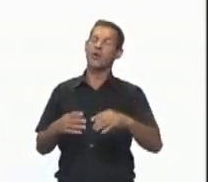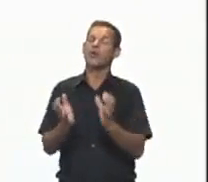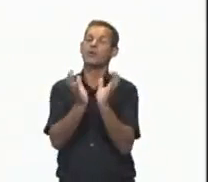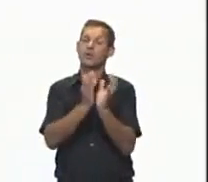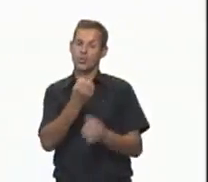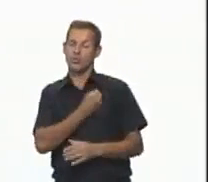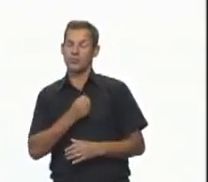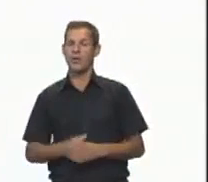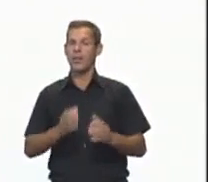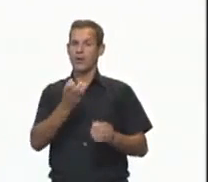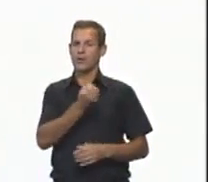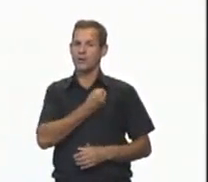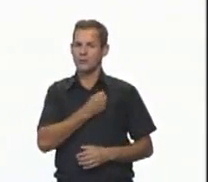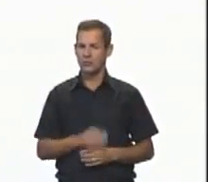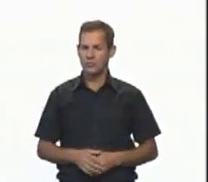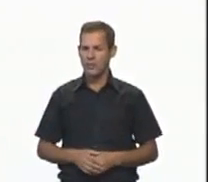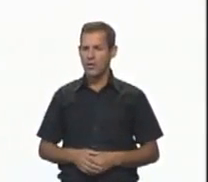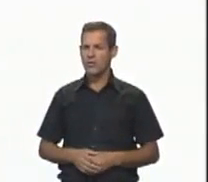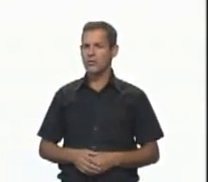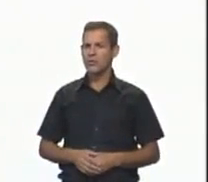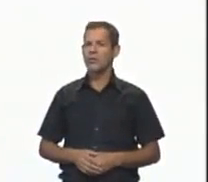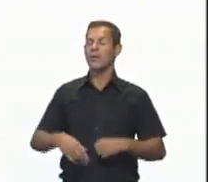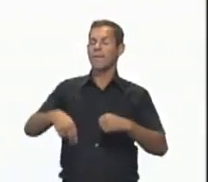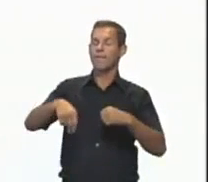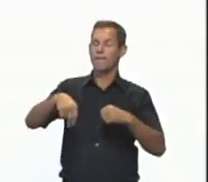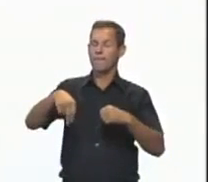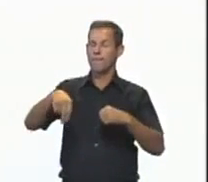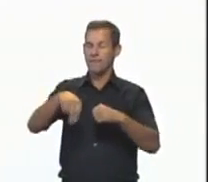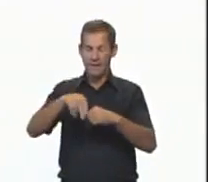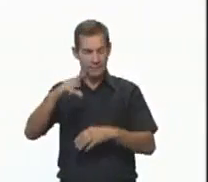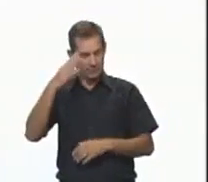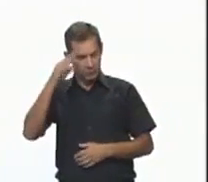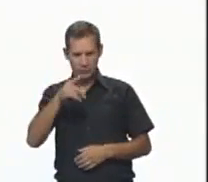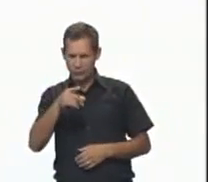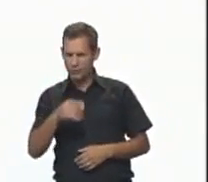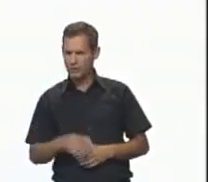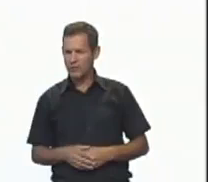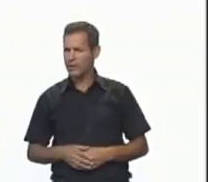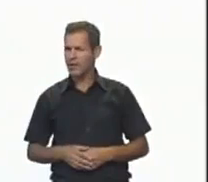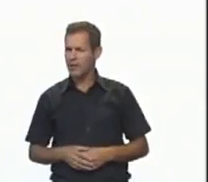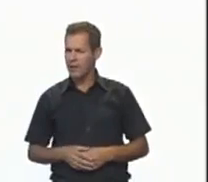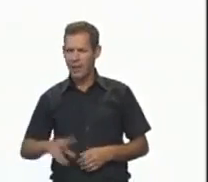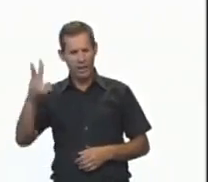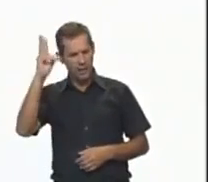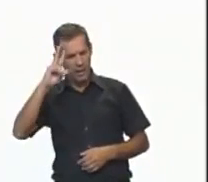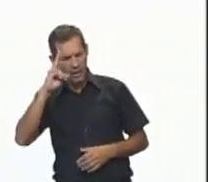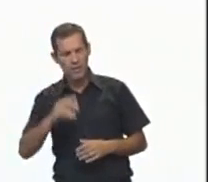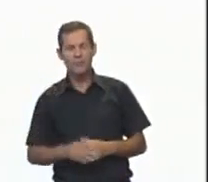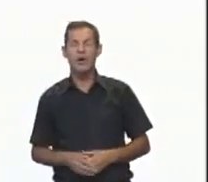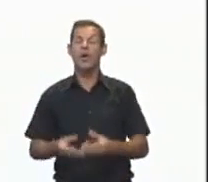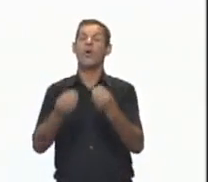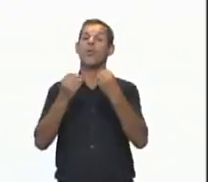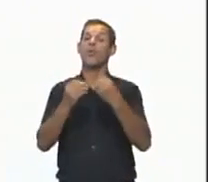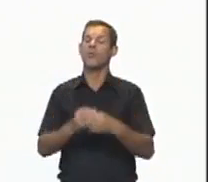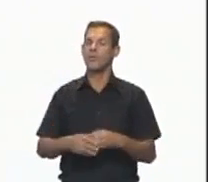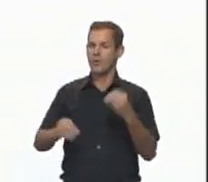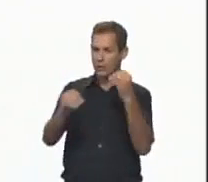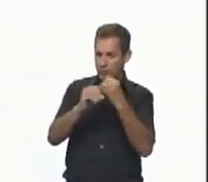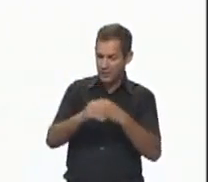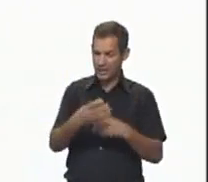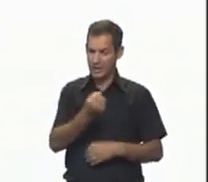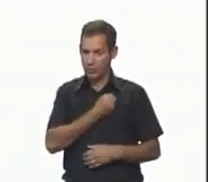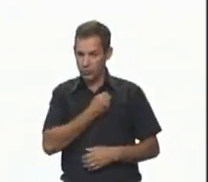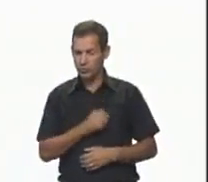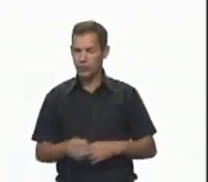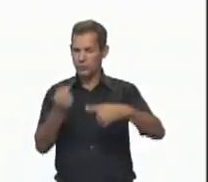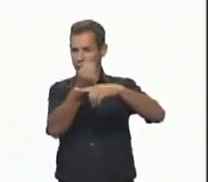números? No conjunto dos números reais. Principalmente é importante que você relembre como operar com